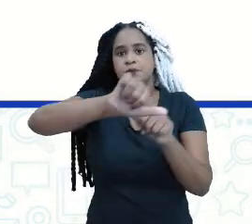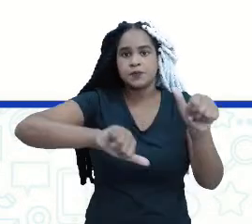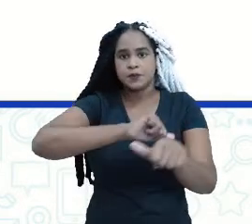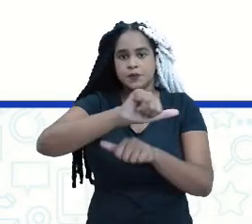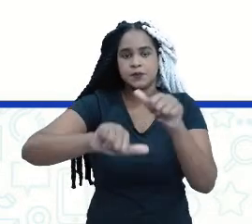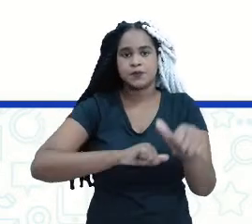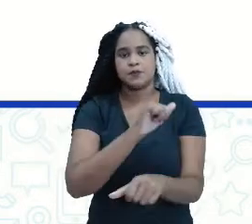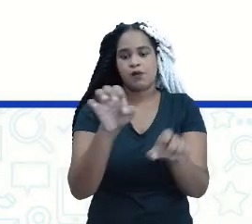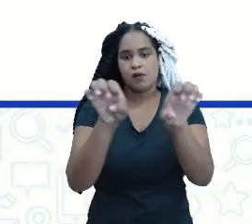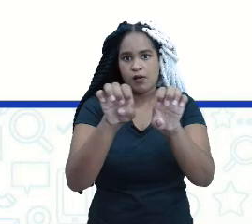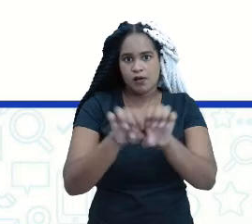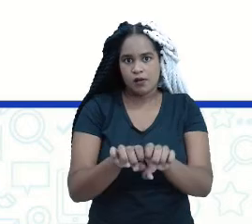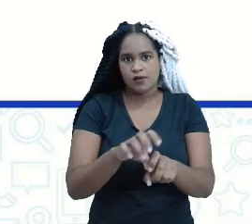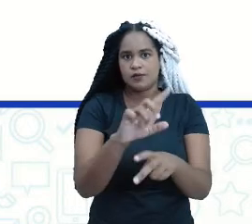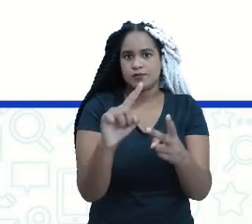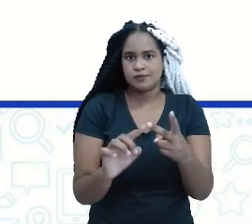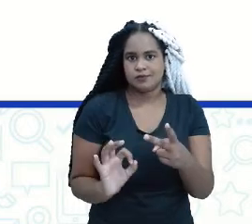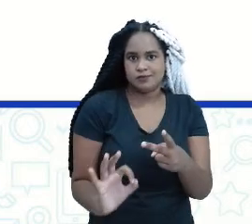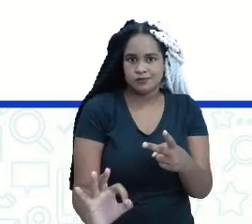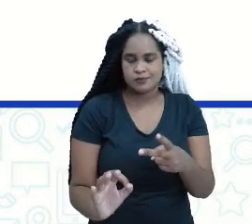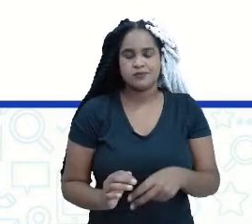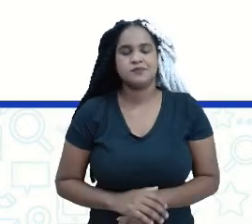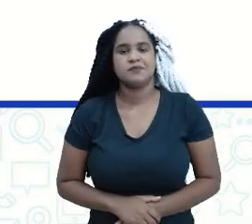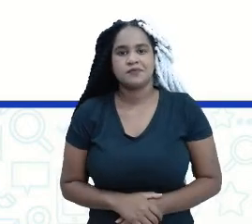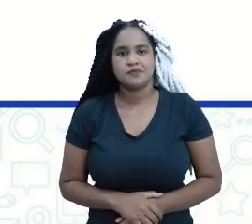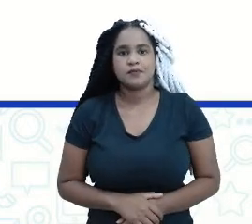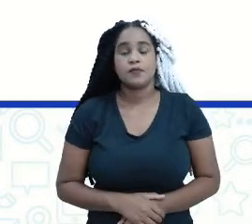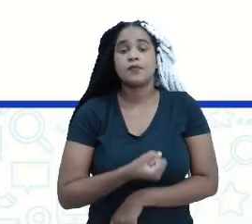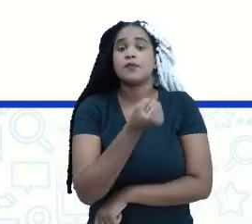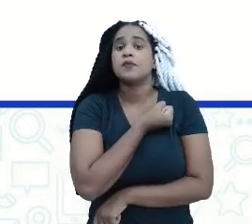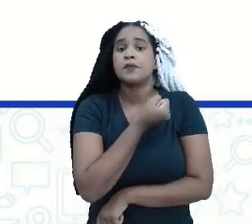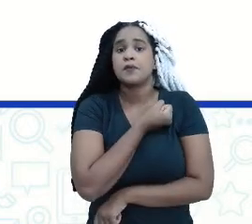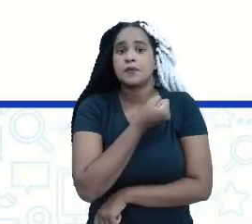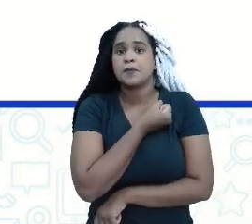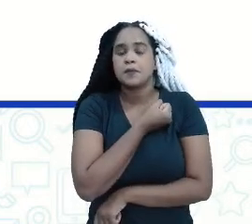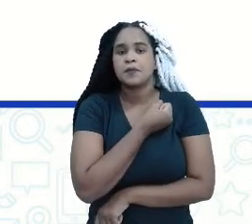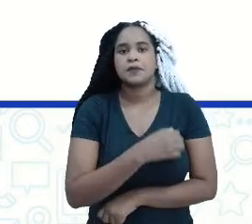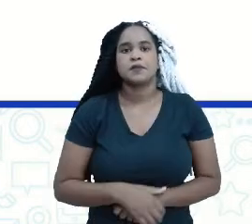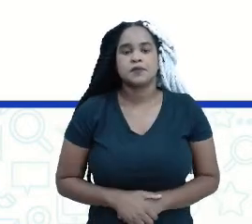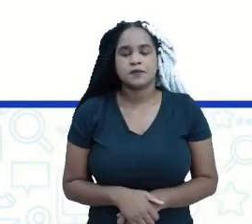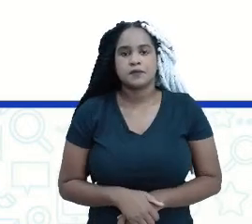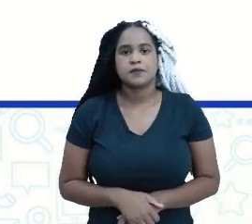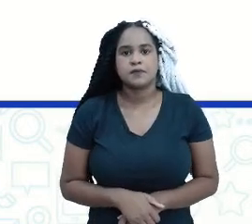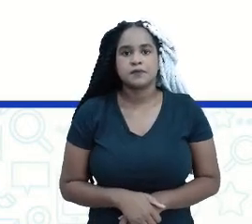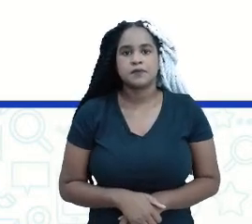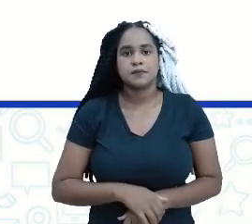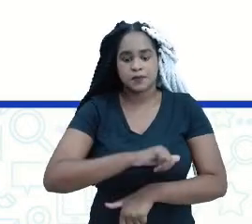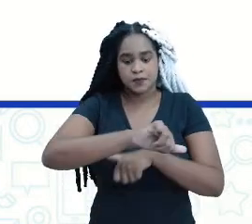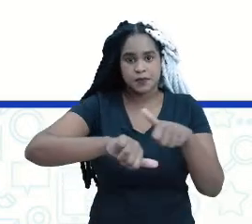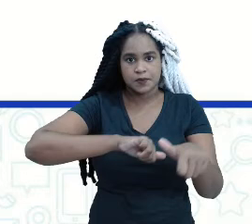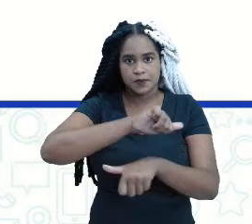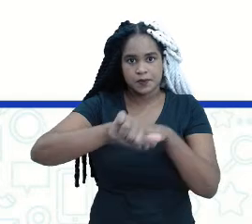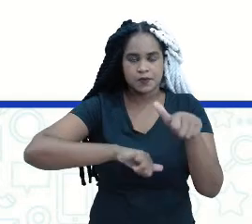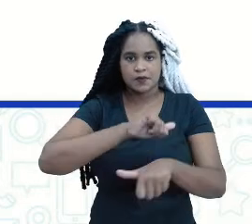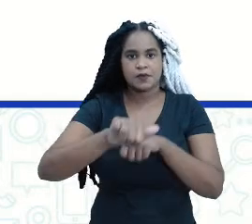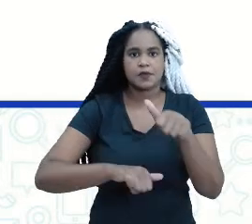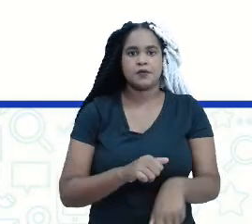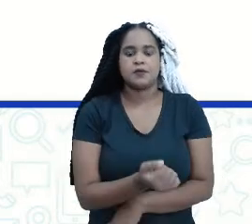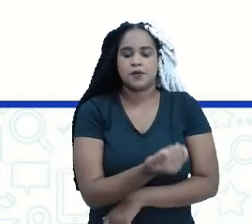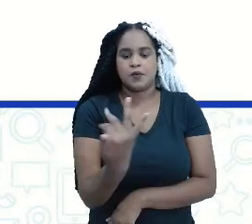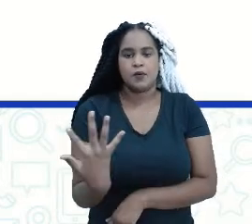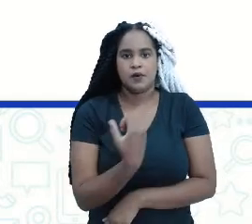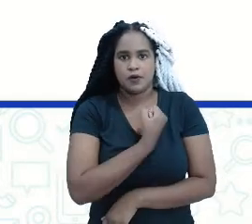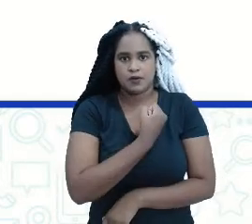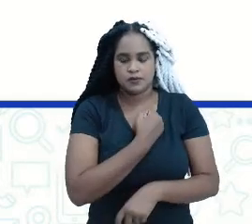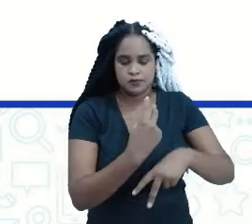mutações estruturais, né? Numéricas, mutação, né? Uma alteração aí no número